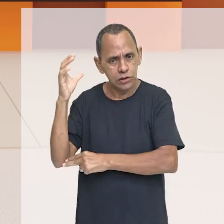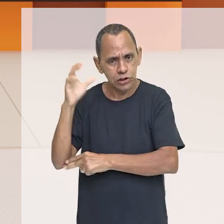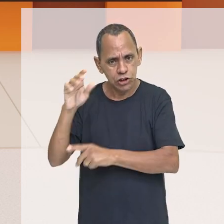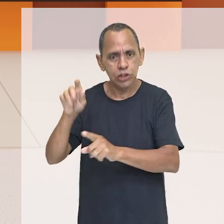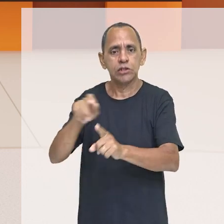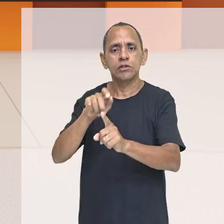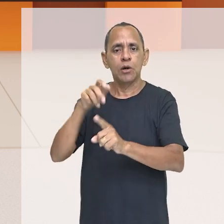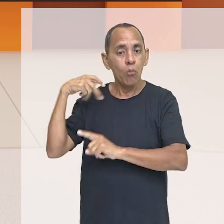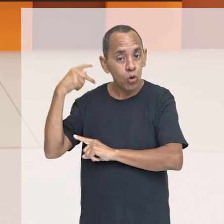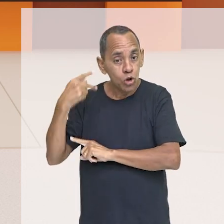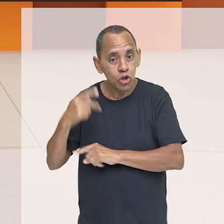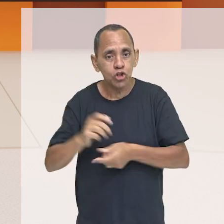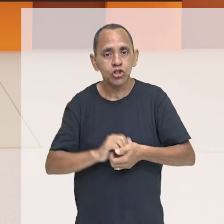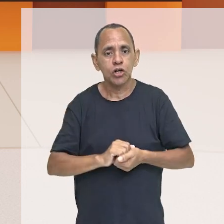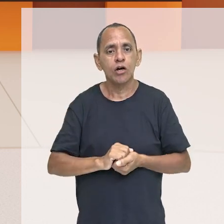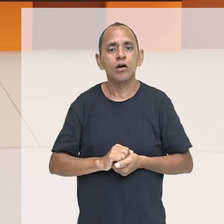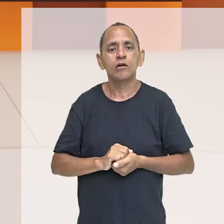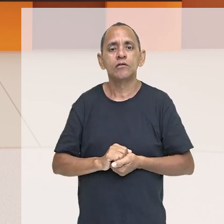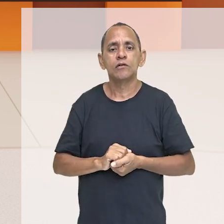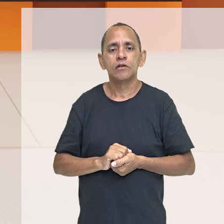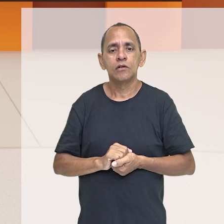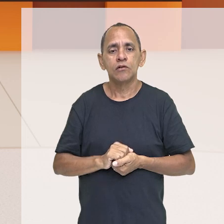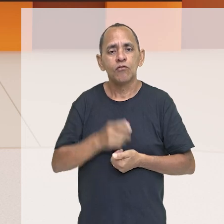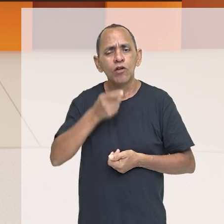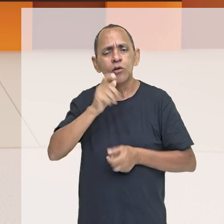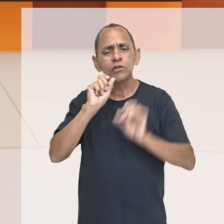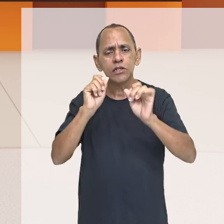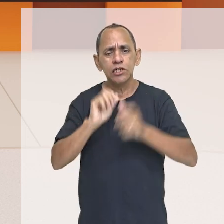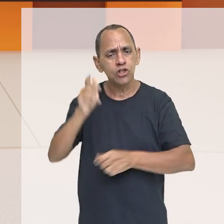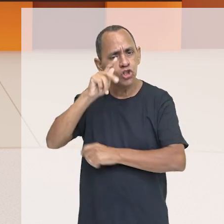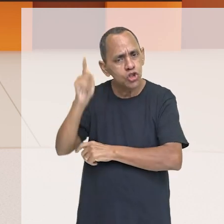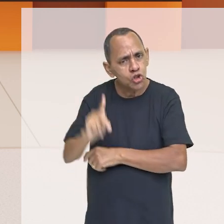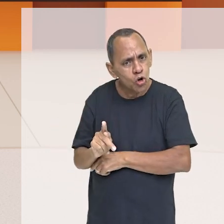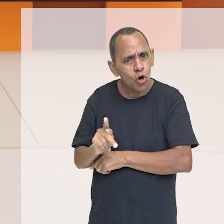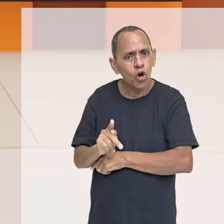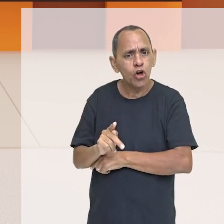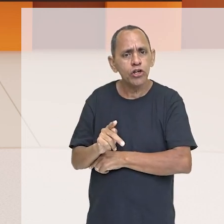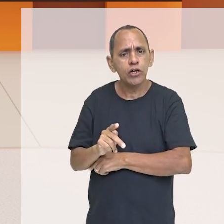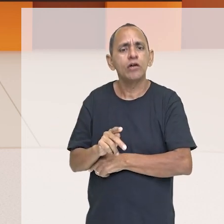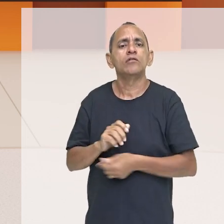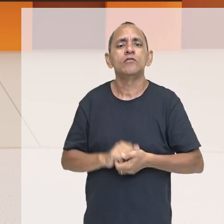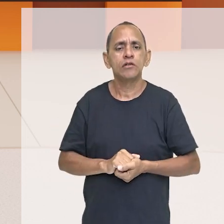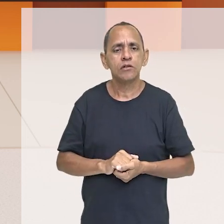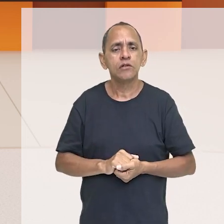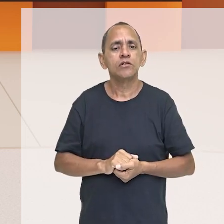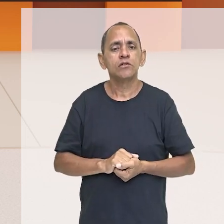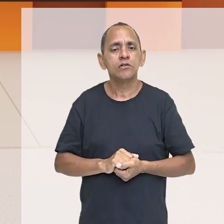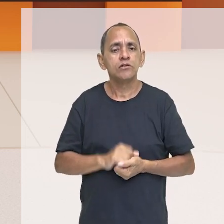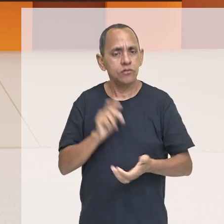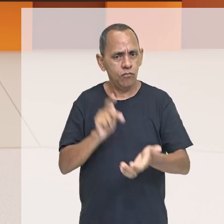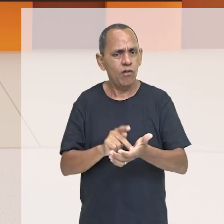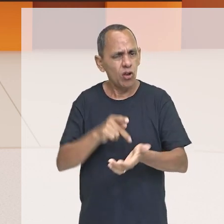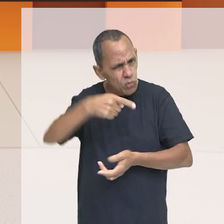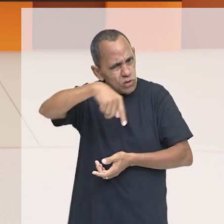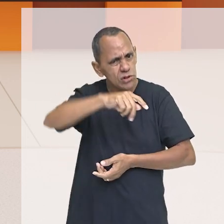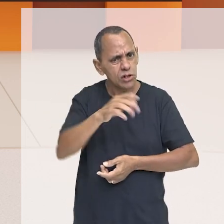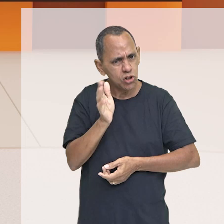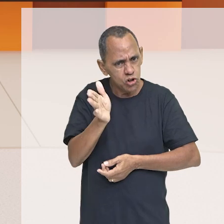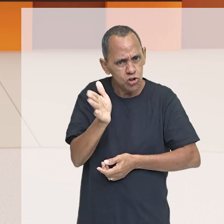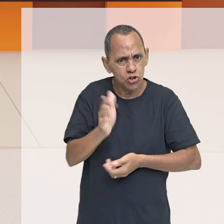Quando falamos de história, com certeza você já ouviu esse termo. E agora,